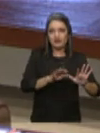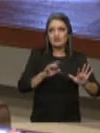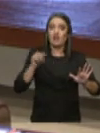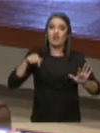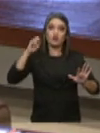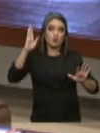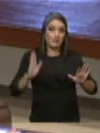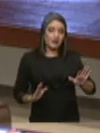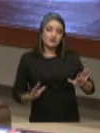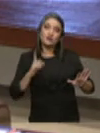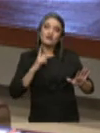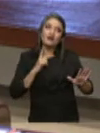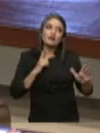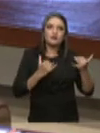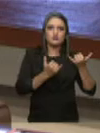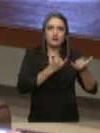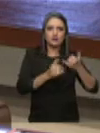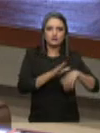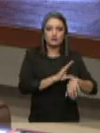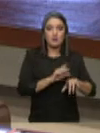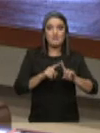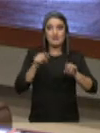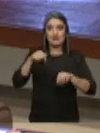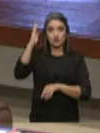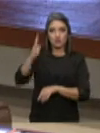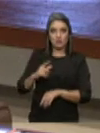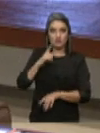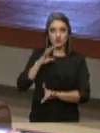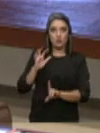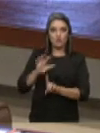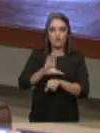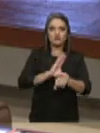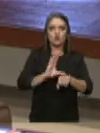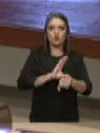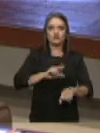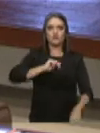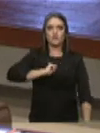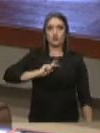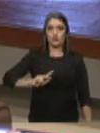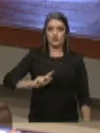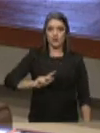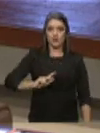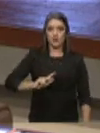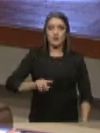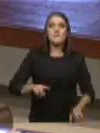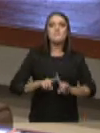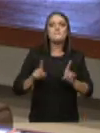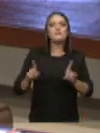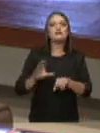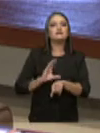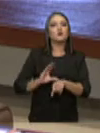influência da Constituição portuguesa, nesse particular. Mas só que a Constituição